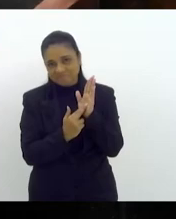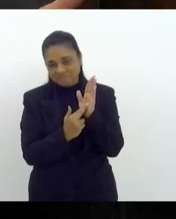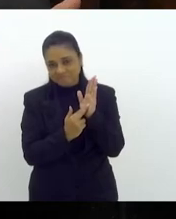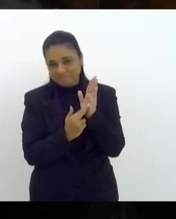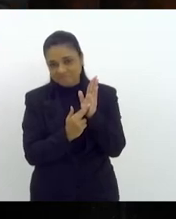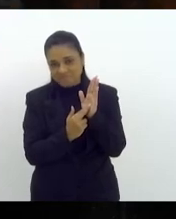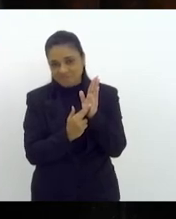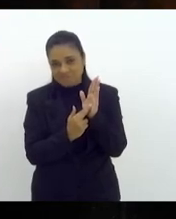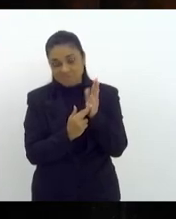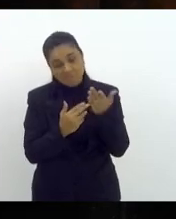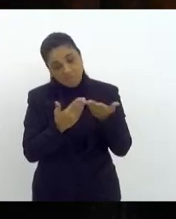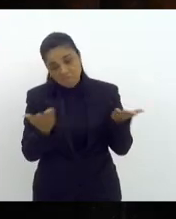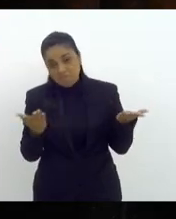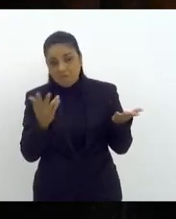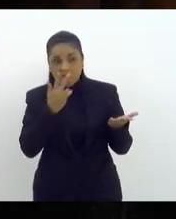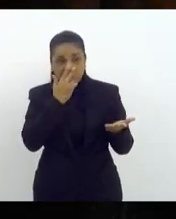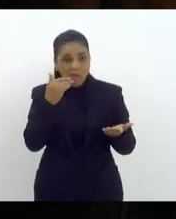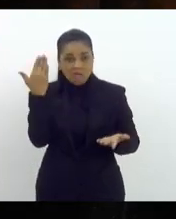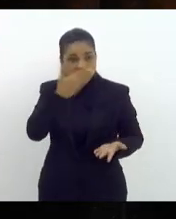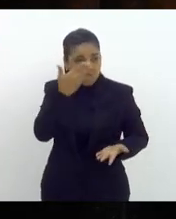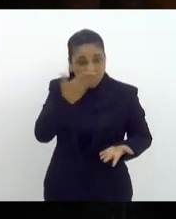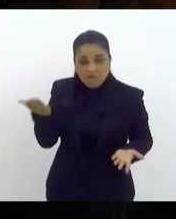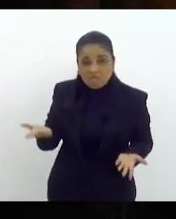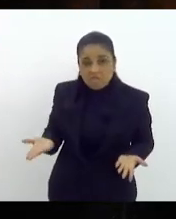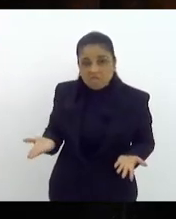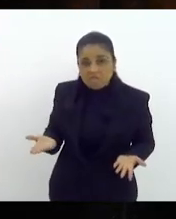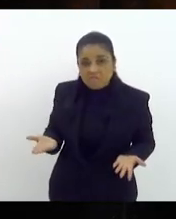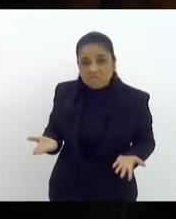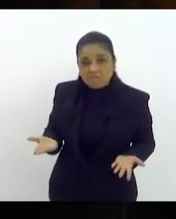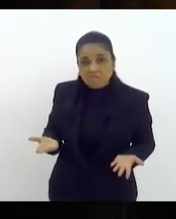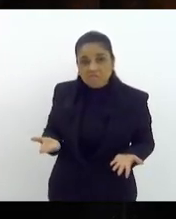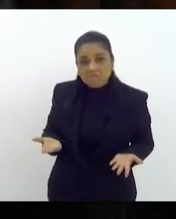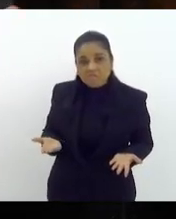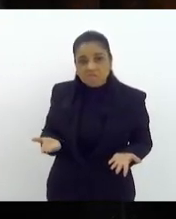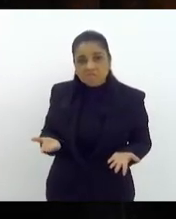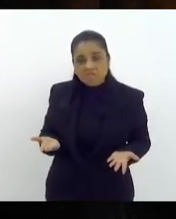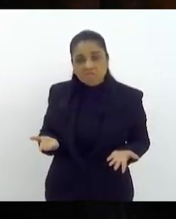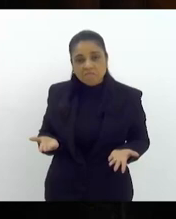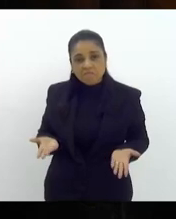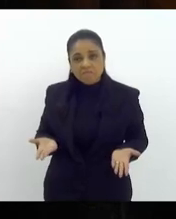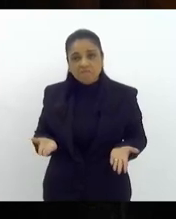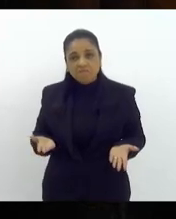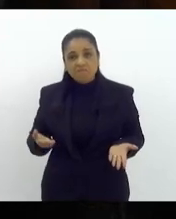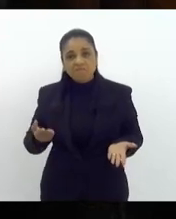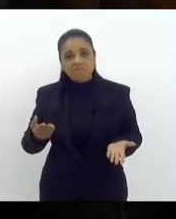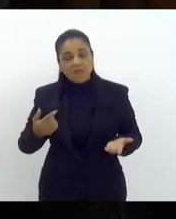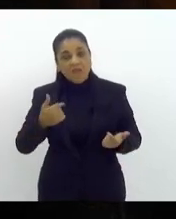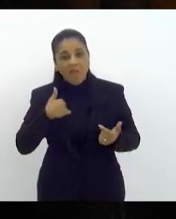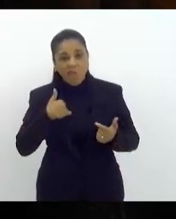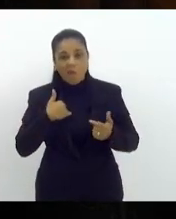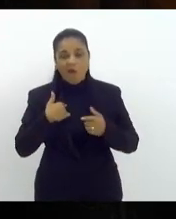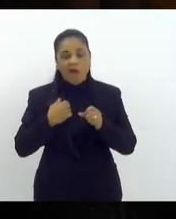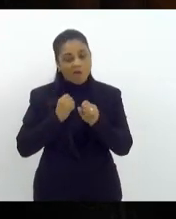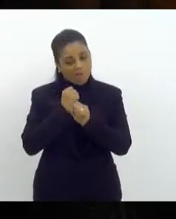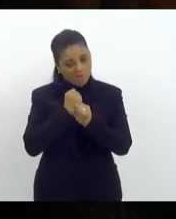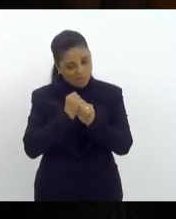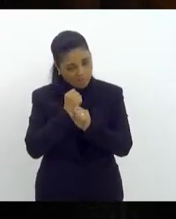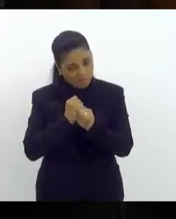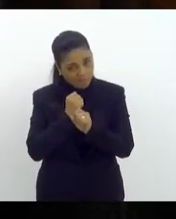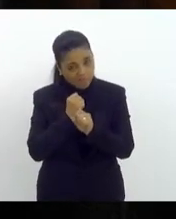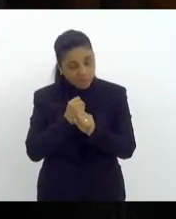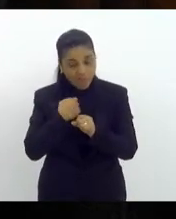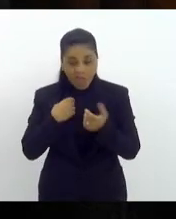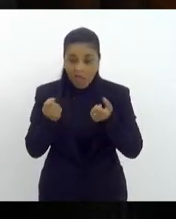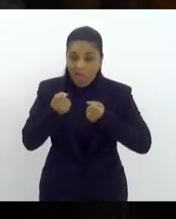parece que ninguém quer ver isso então há muito tempo não tô tão